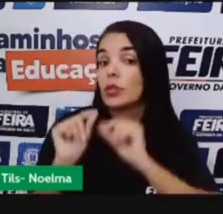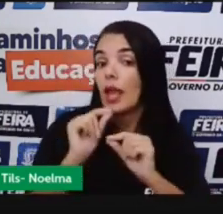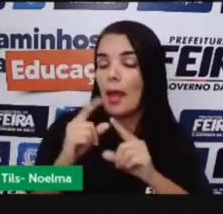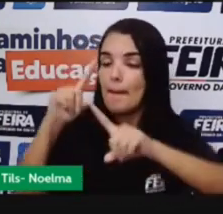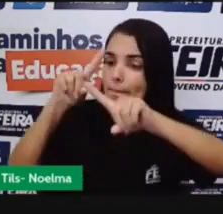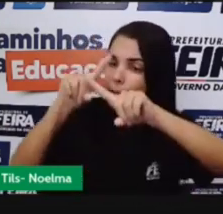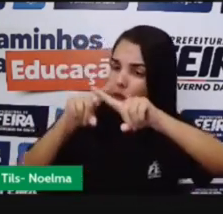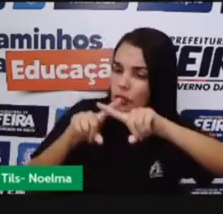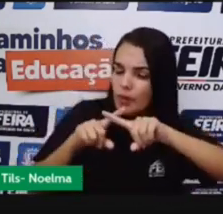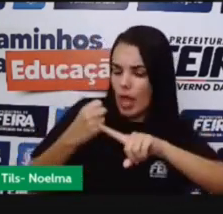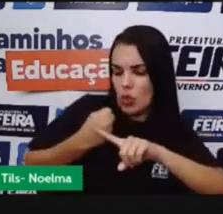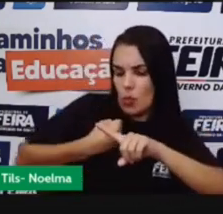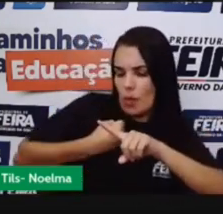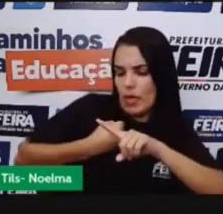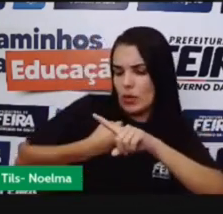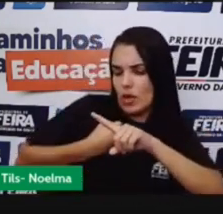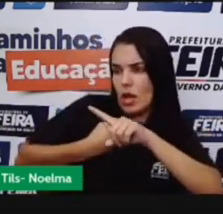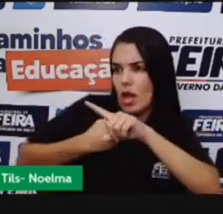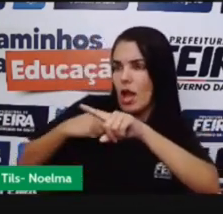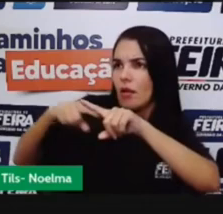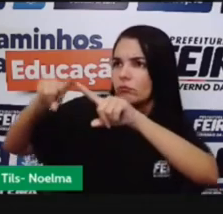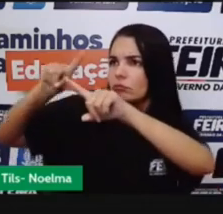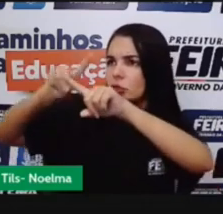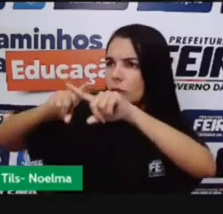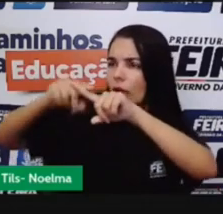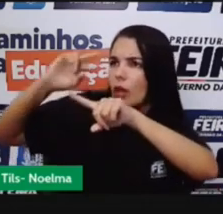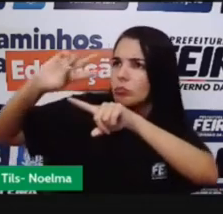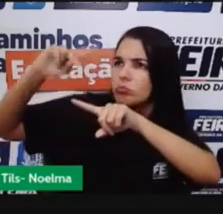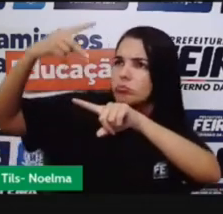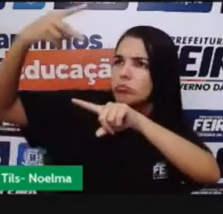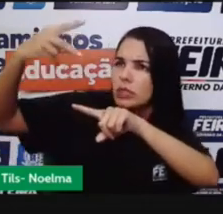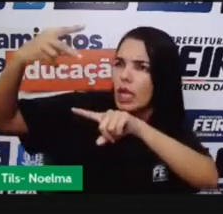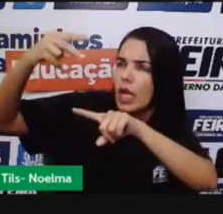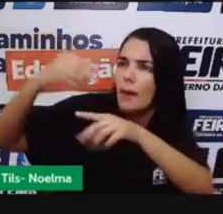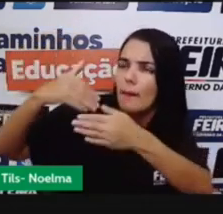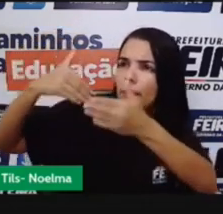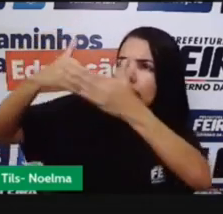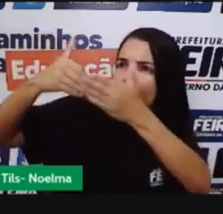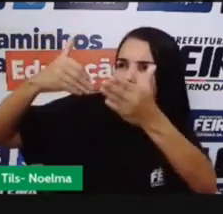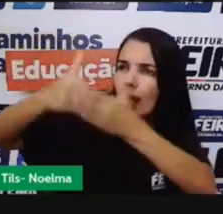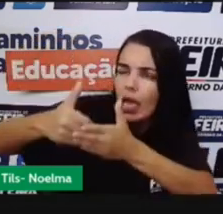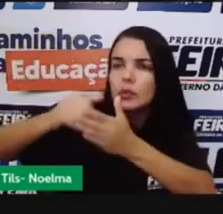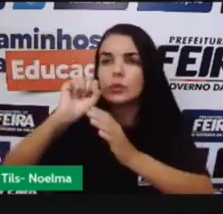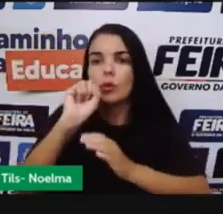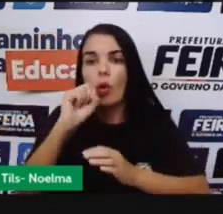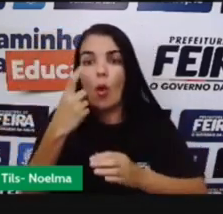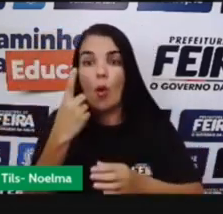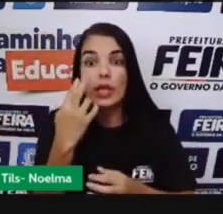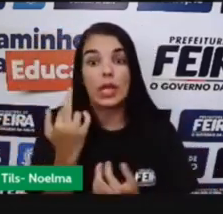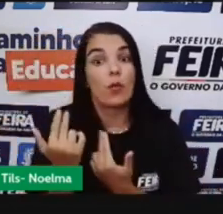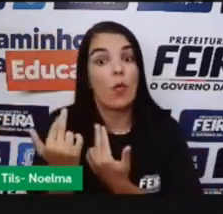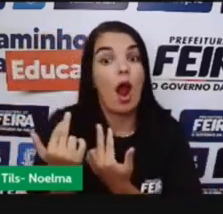pelo divisor seja igual ou próximo ao dividendo. Quando a gente utilizou